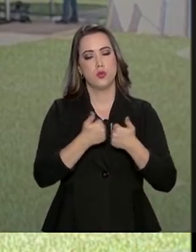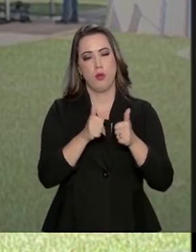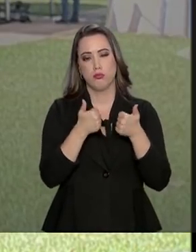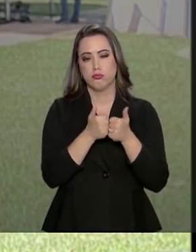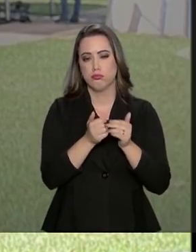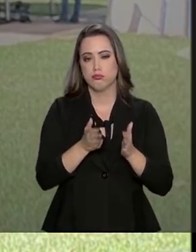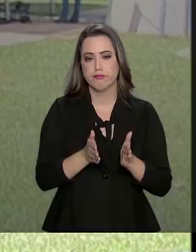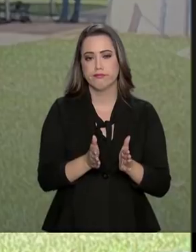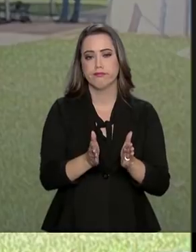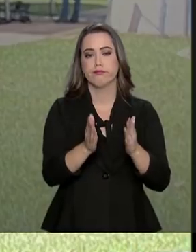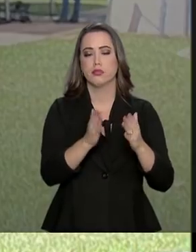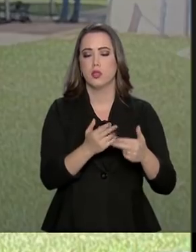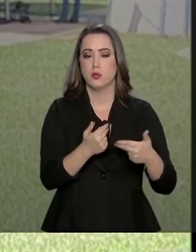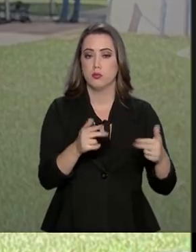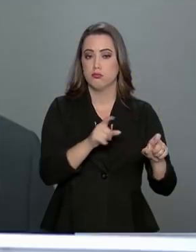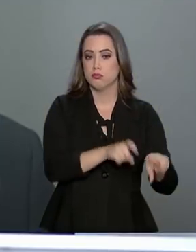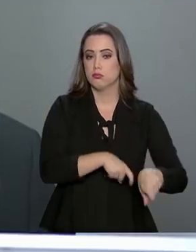safra